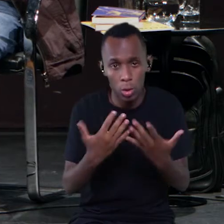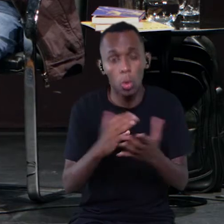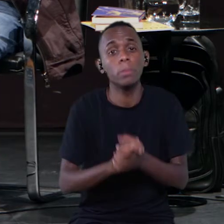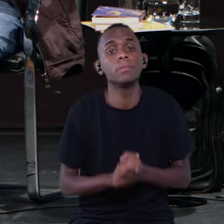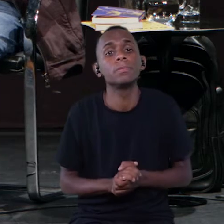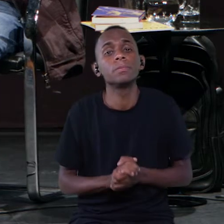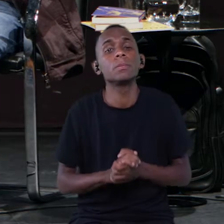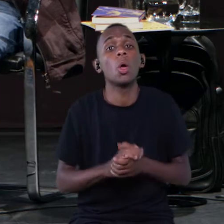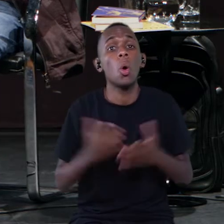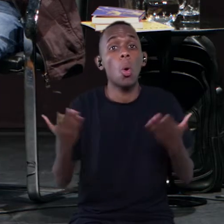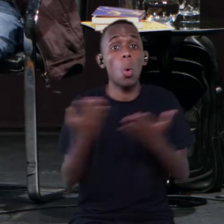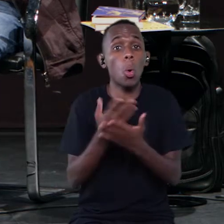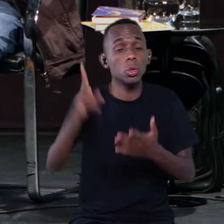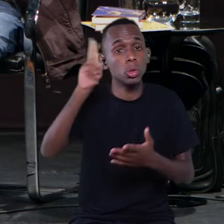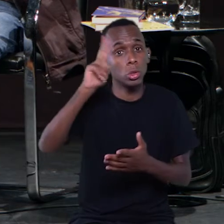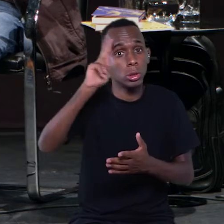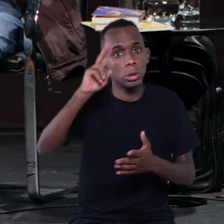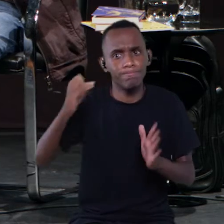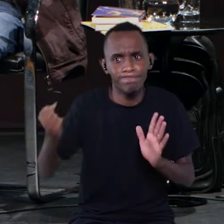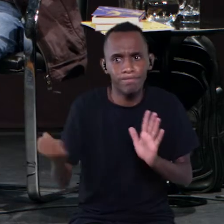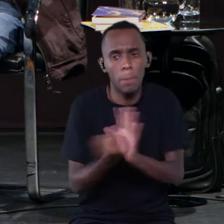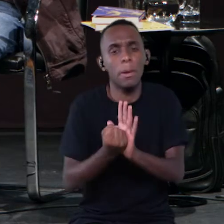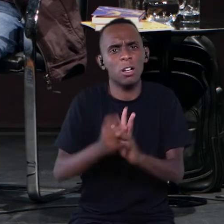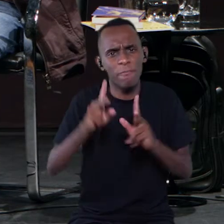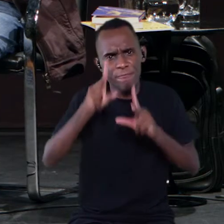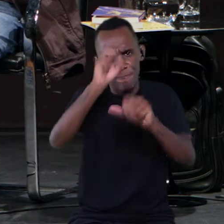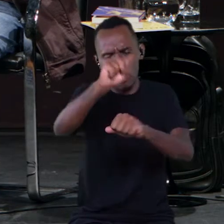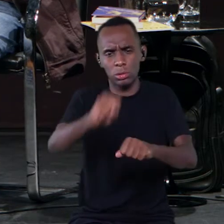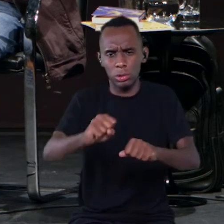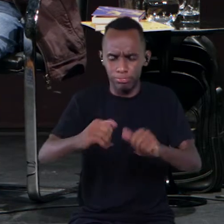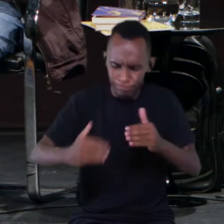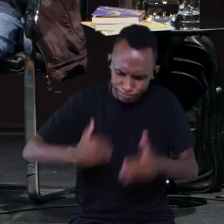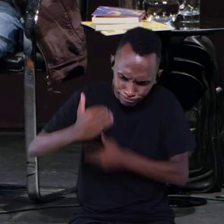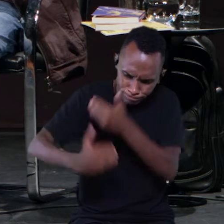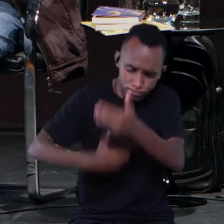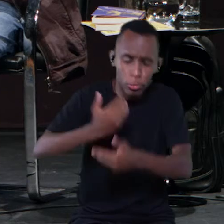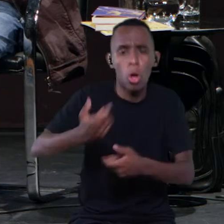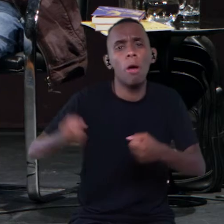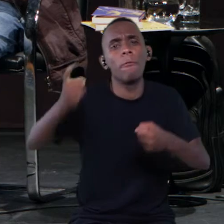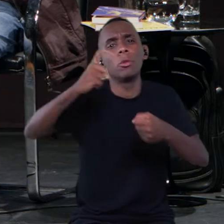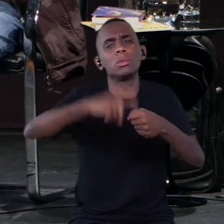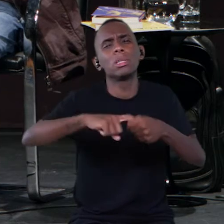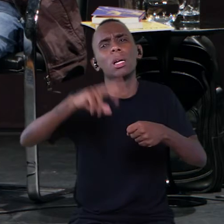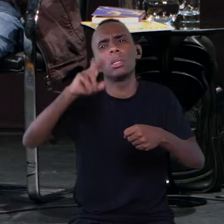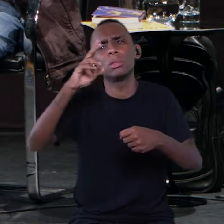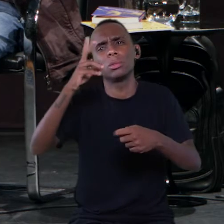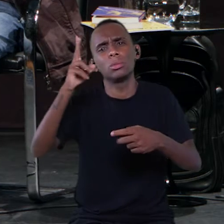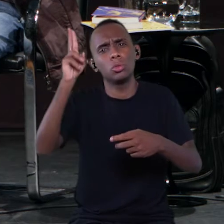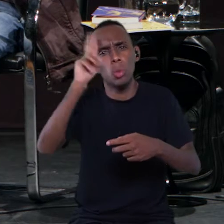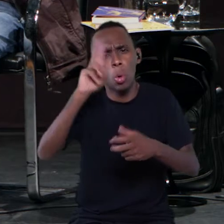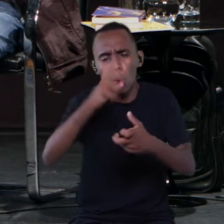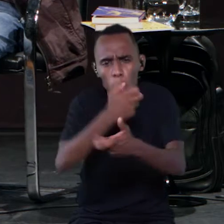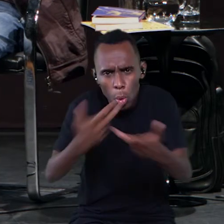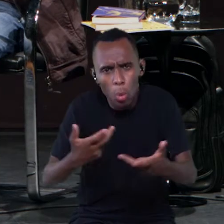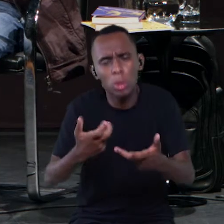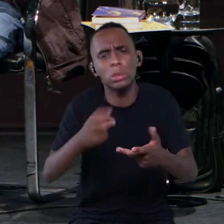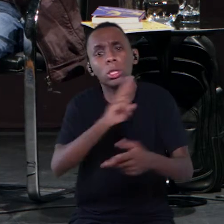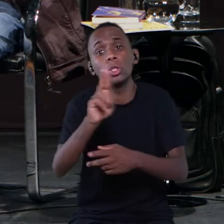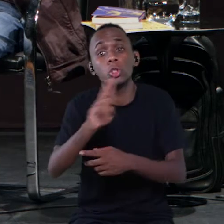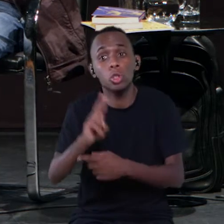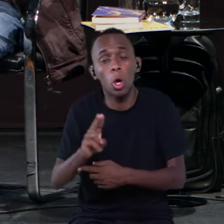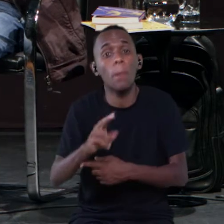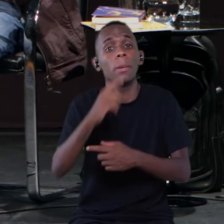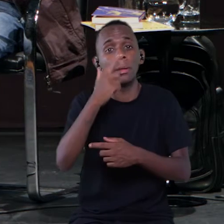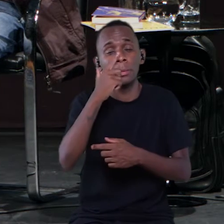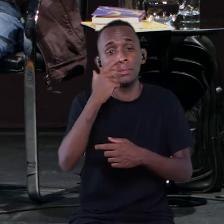a historiografia brasileira hoje tem feito um esforço enorme, tem recuperado fatos, nomes, valores, que